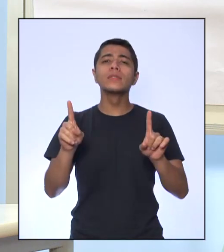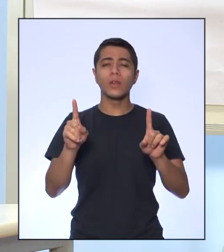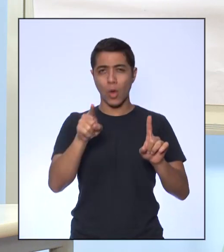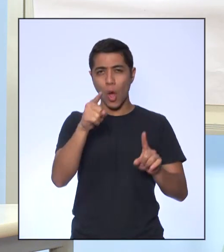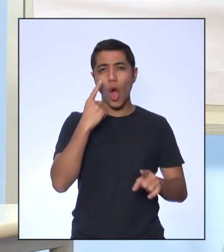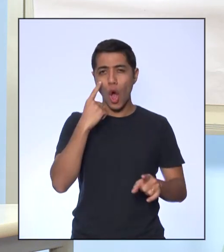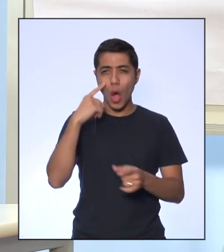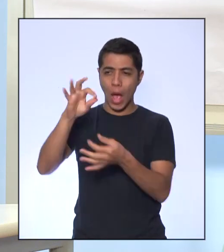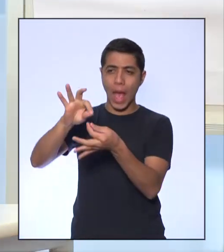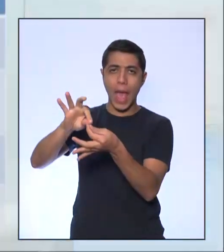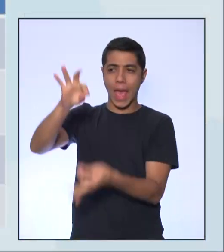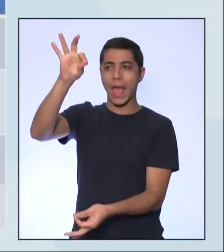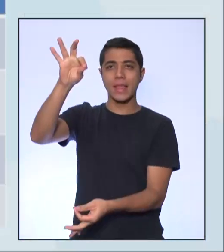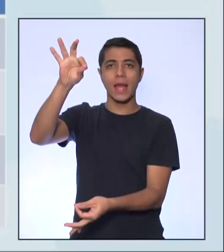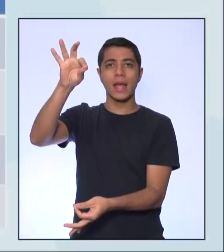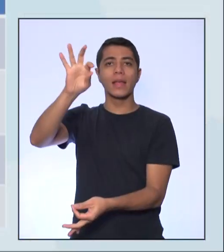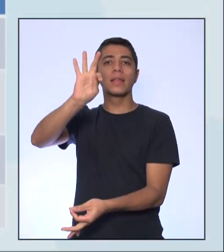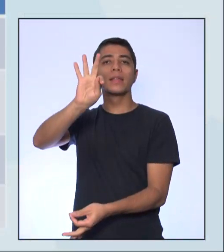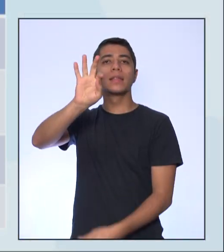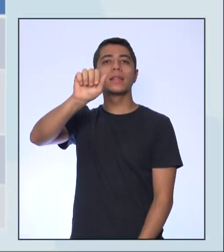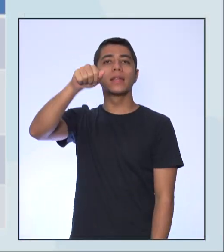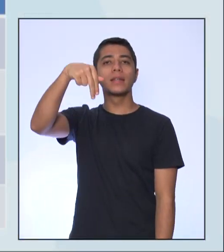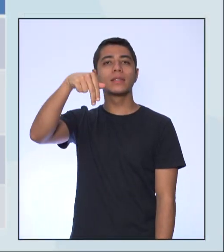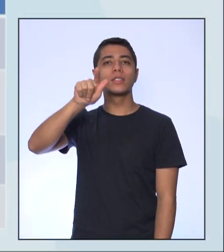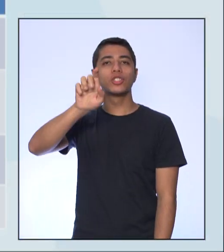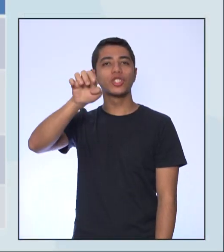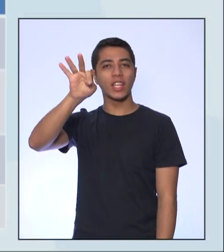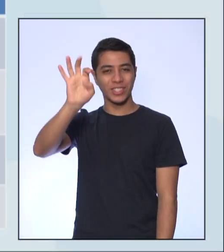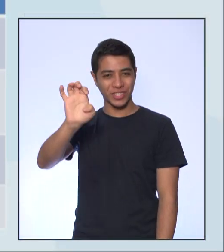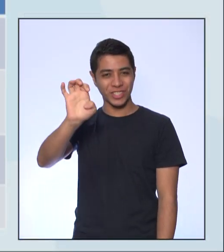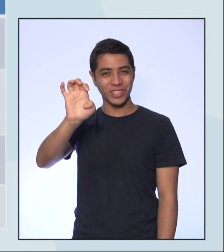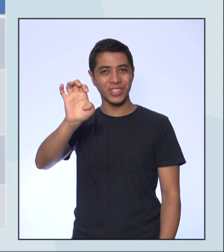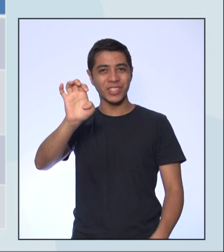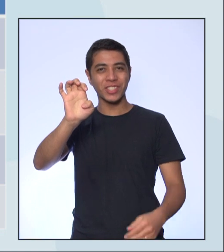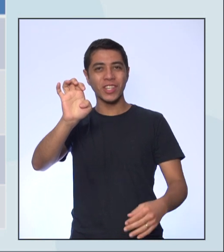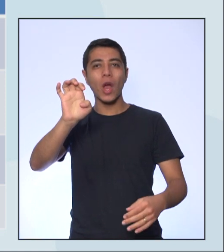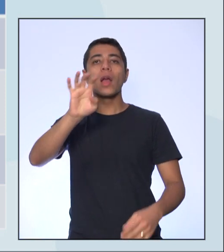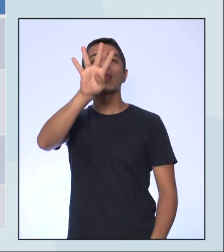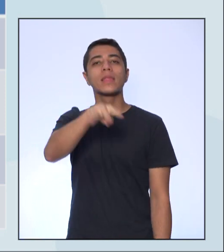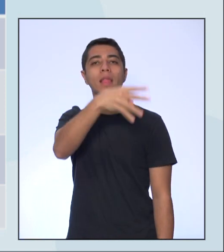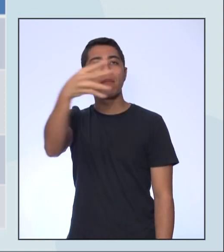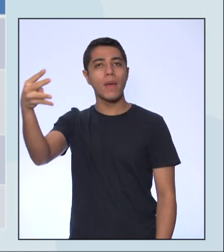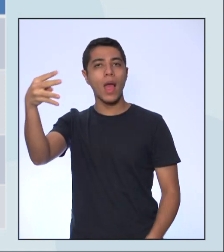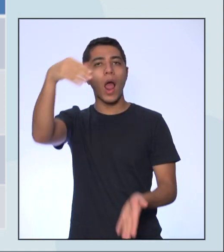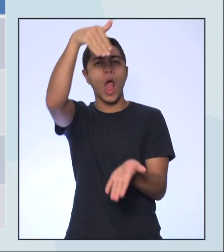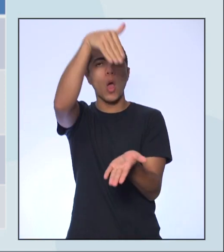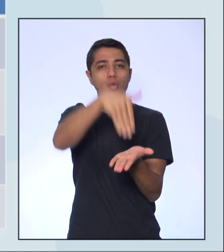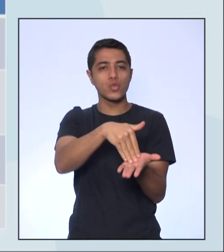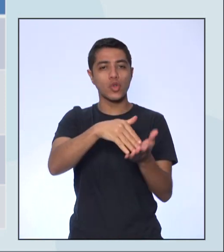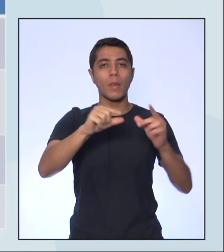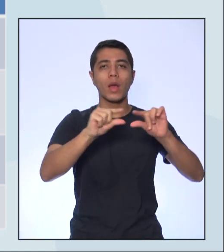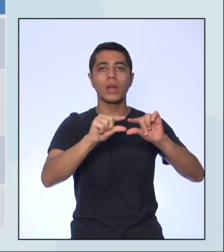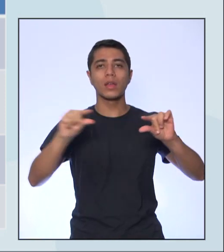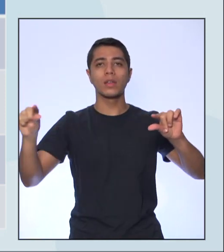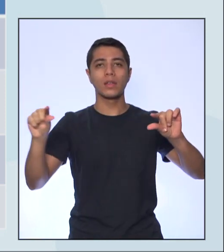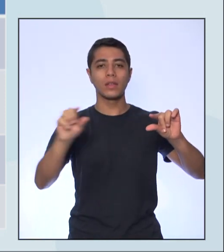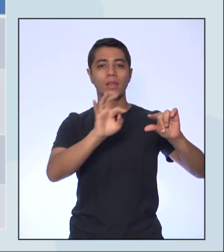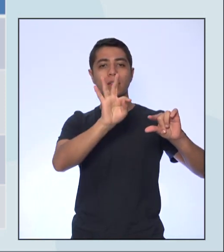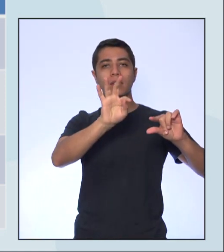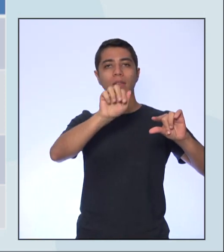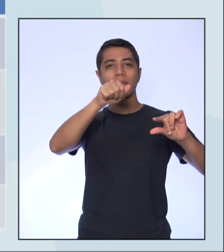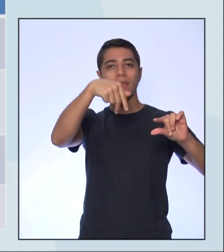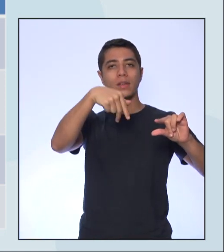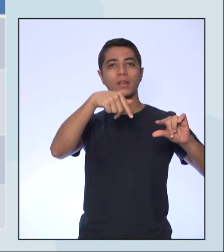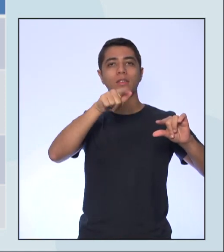se você olhar que a última linha dessa coluna eu tenho alguns valores e não se parecem muito com que